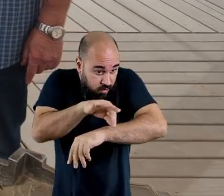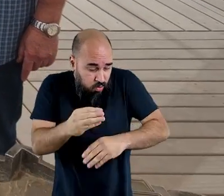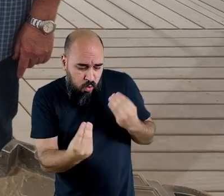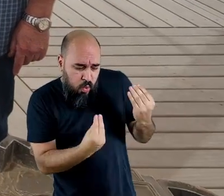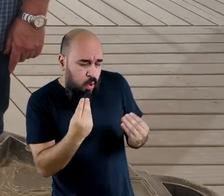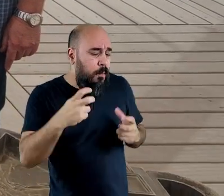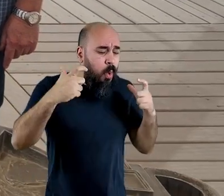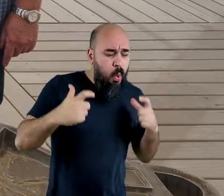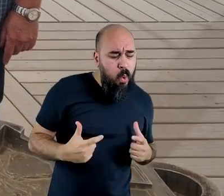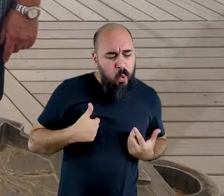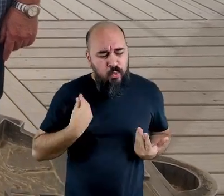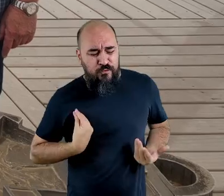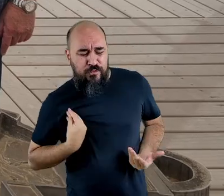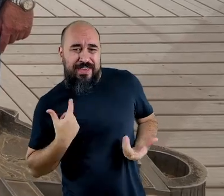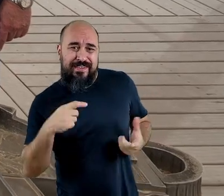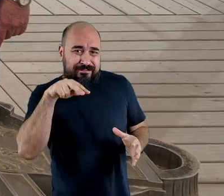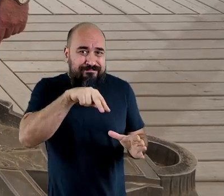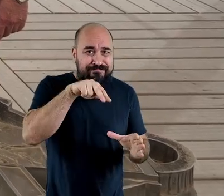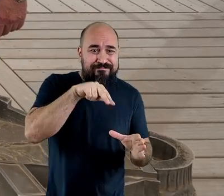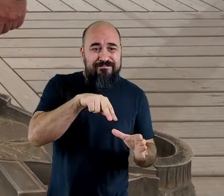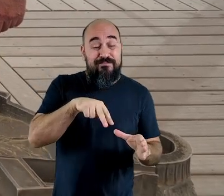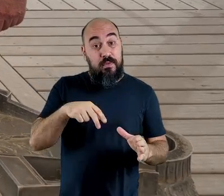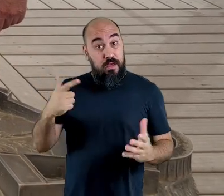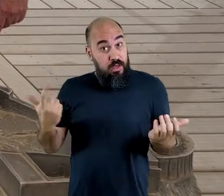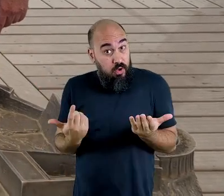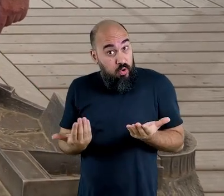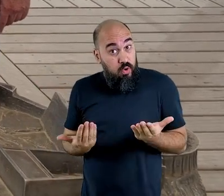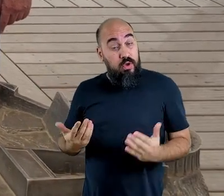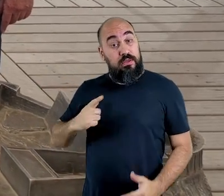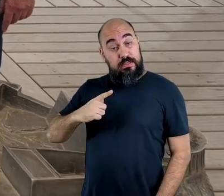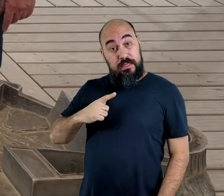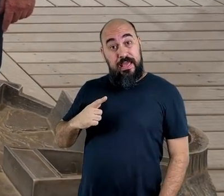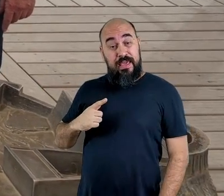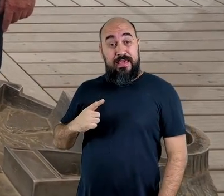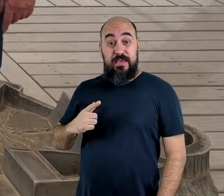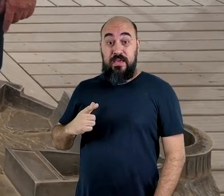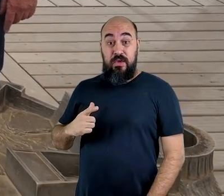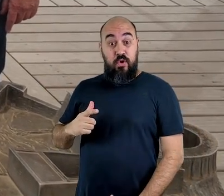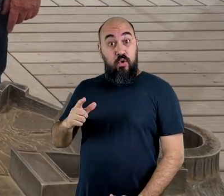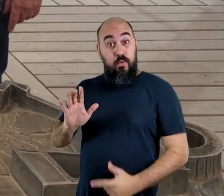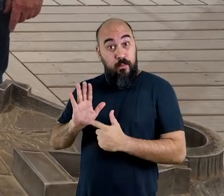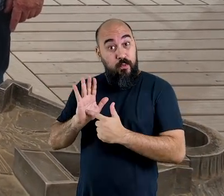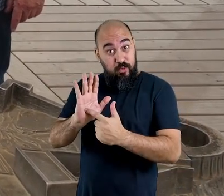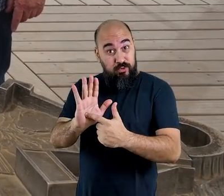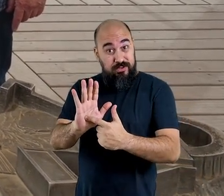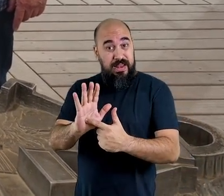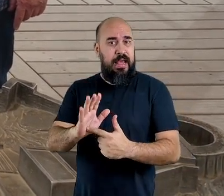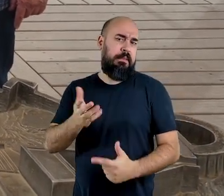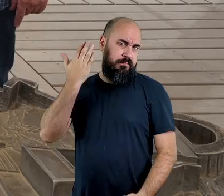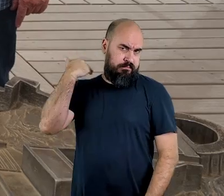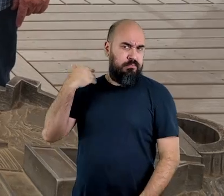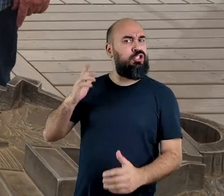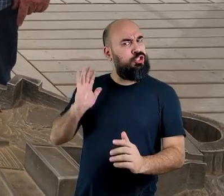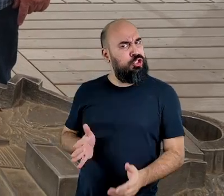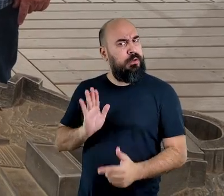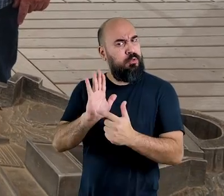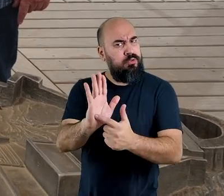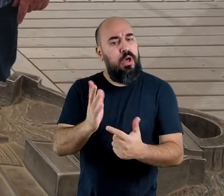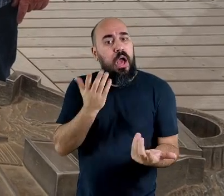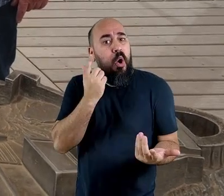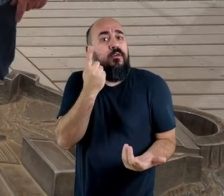estava construído. E agora nós temos mais outra maquete, dessa vez apontando onde nós estamos. Só para você ter